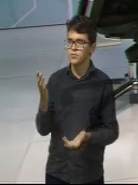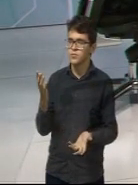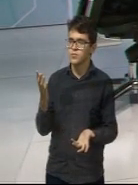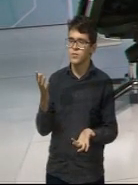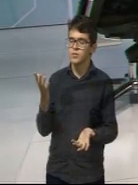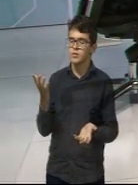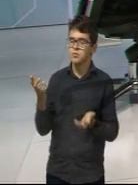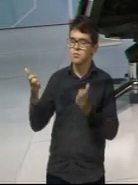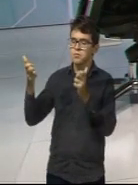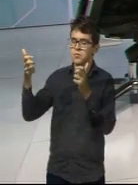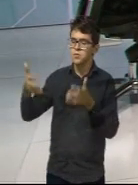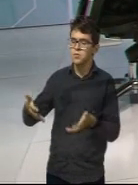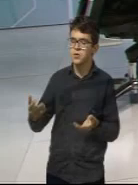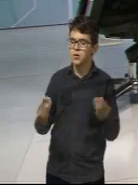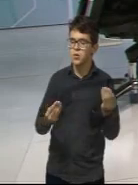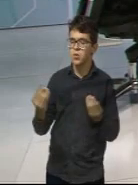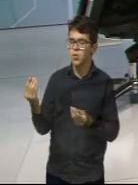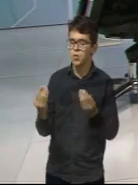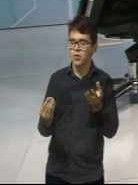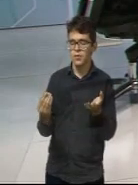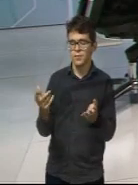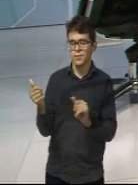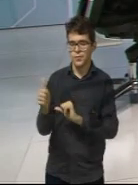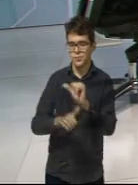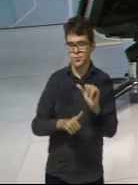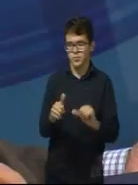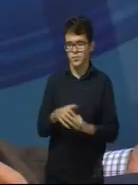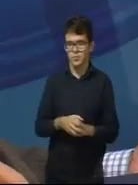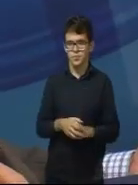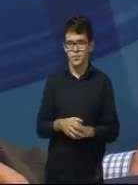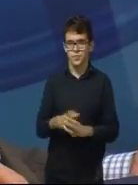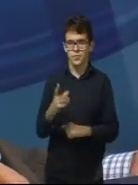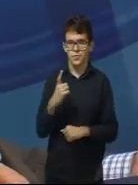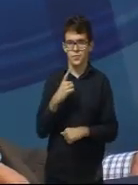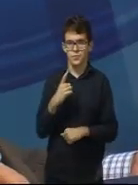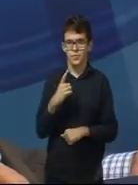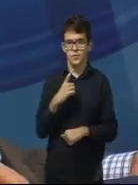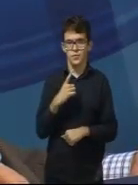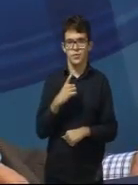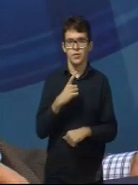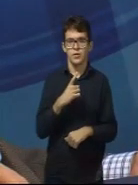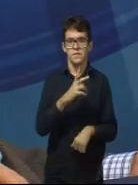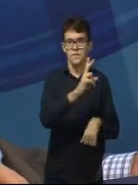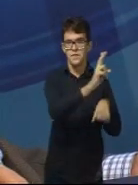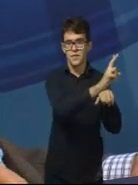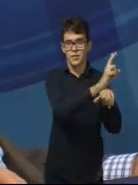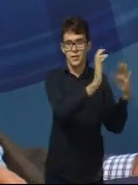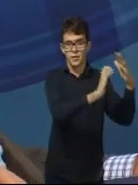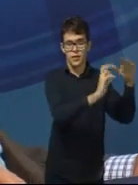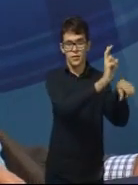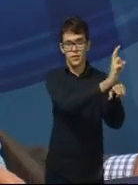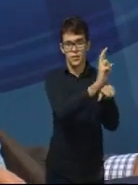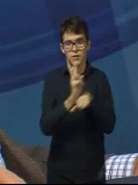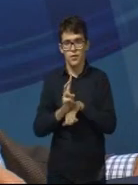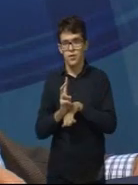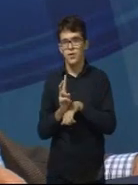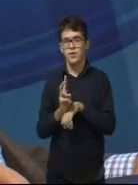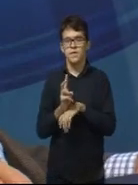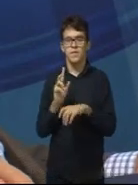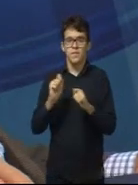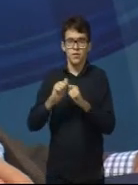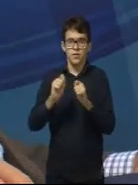uma expectativa de mudança. Primeiro, o fim do financiamento de campanha por empresas. A restrição